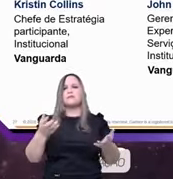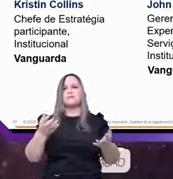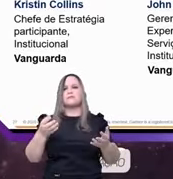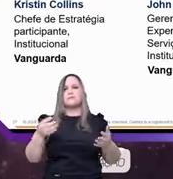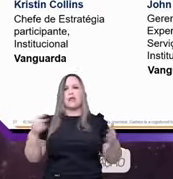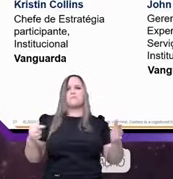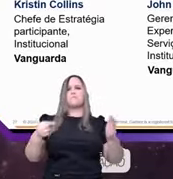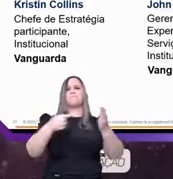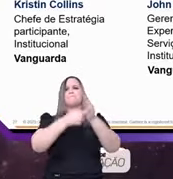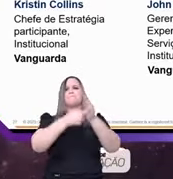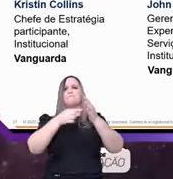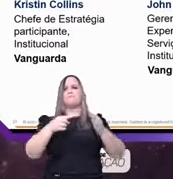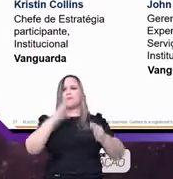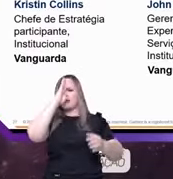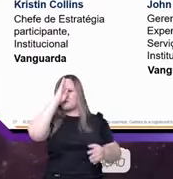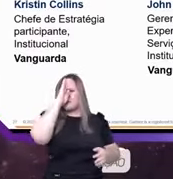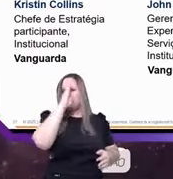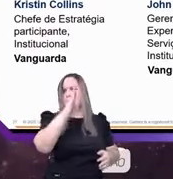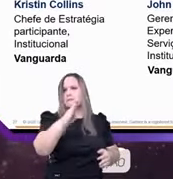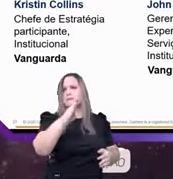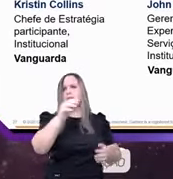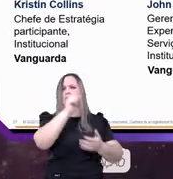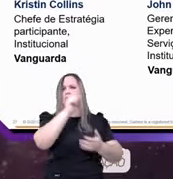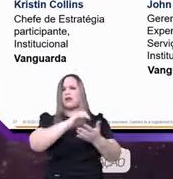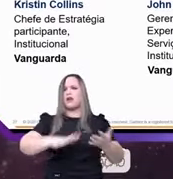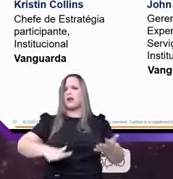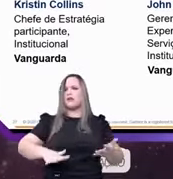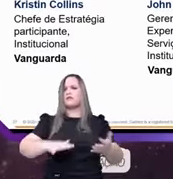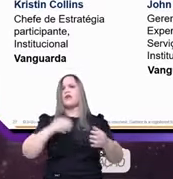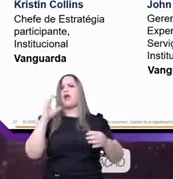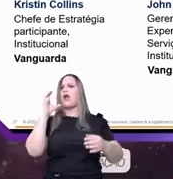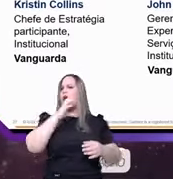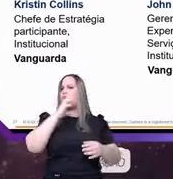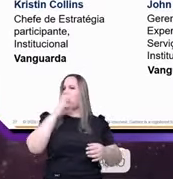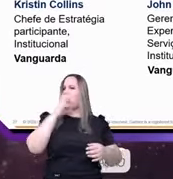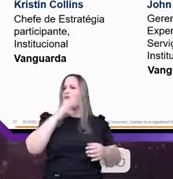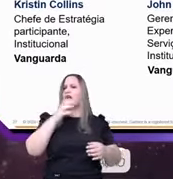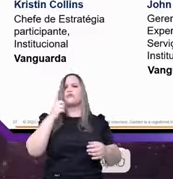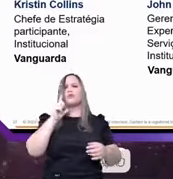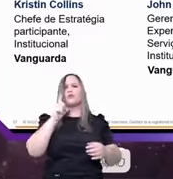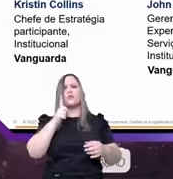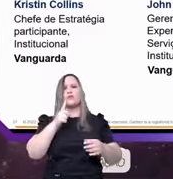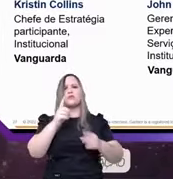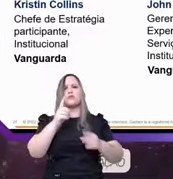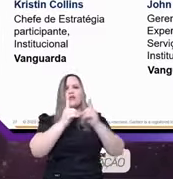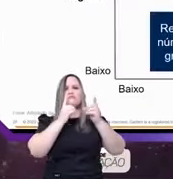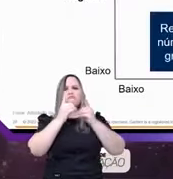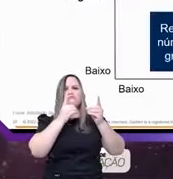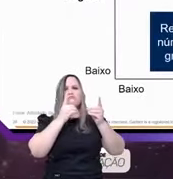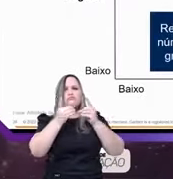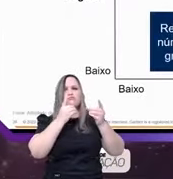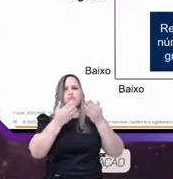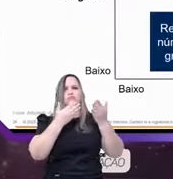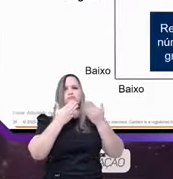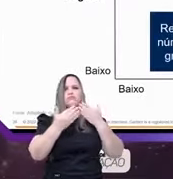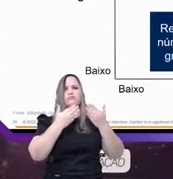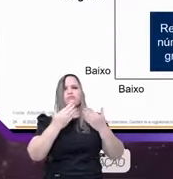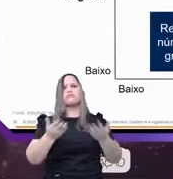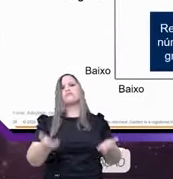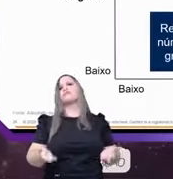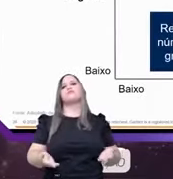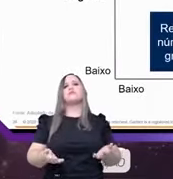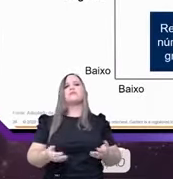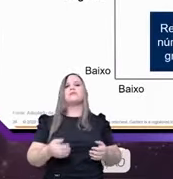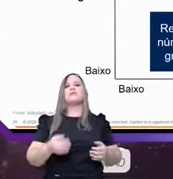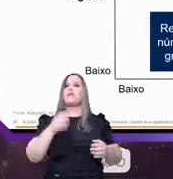direto na nossa atividade? E é rápido de conseguir o feedback? E criaram uma matriz. Então, criar um vídeo,